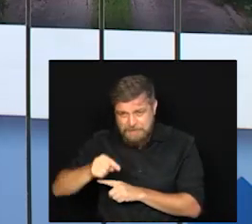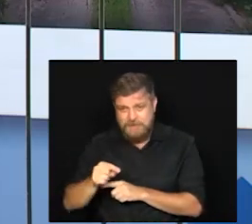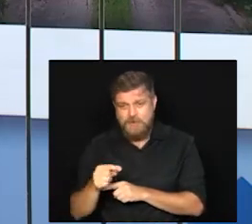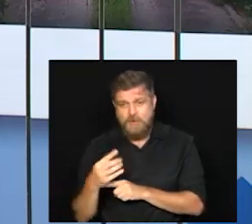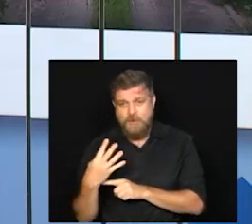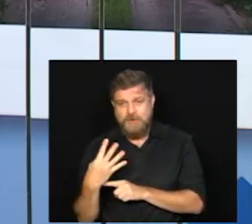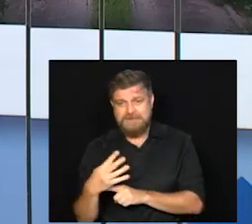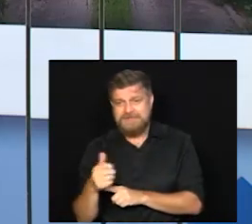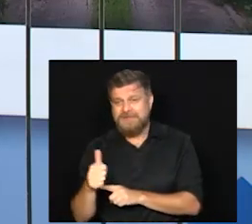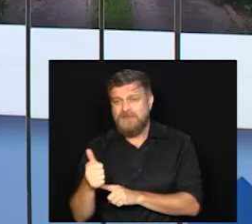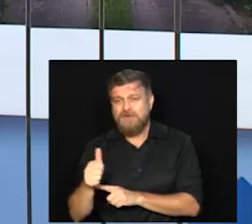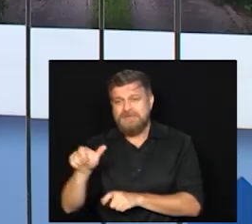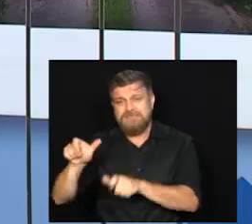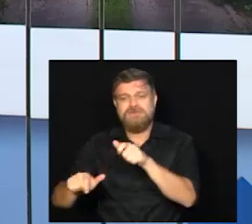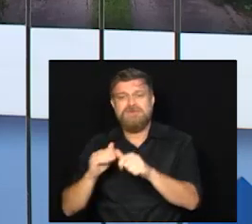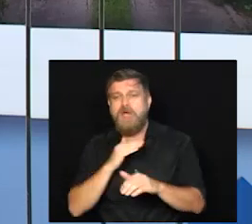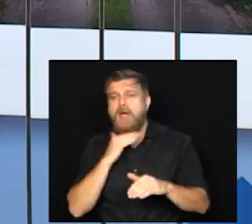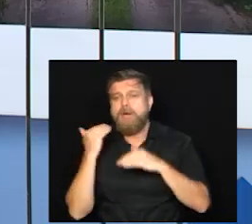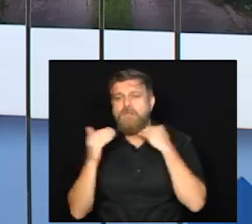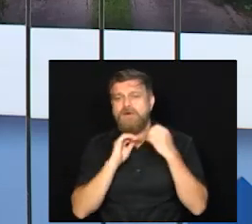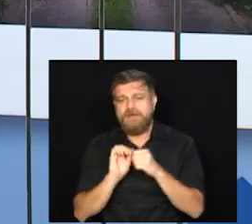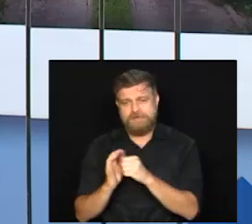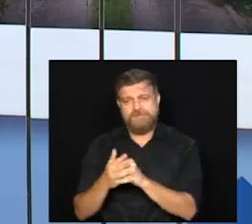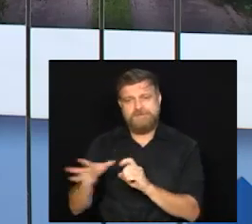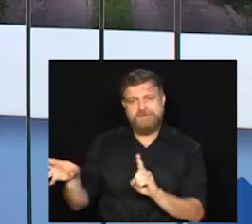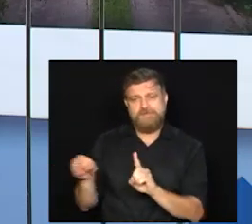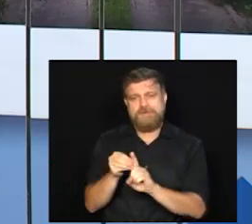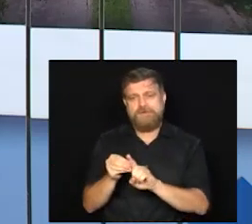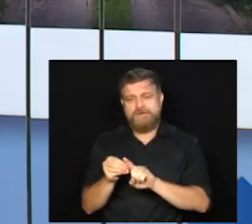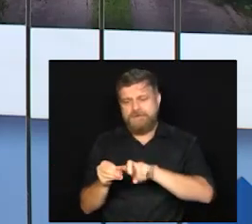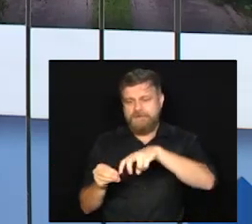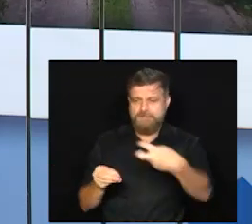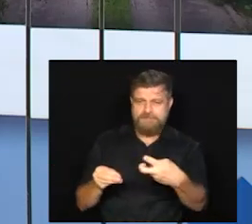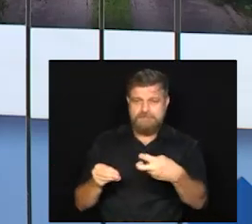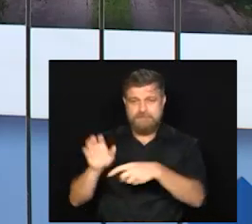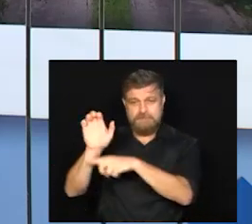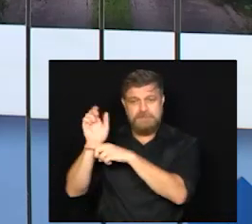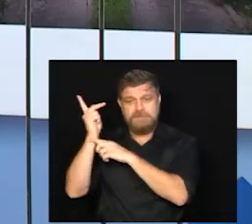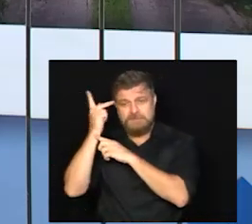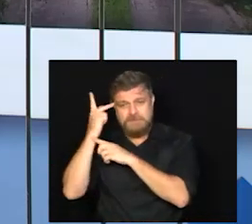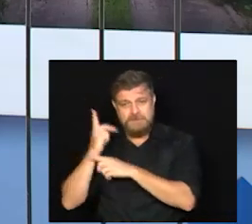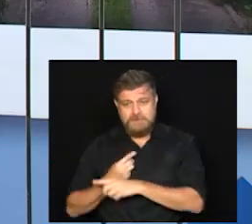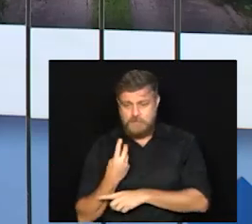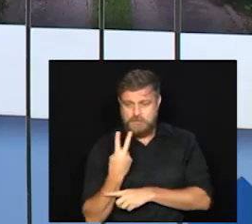265.411 mortes devido à Covid-19. No estado de São Paulo, são